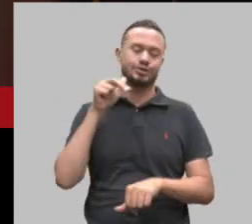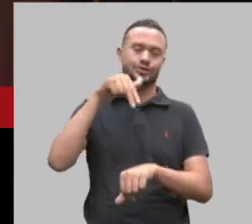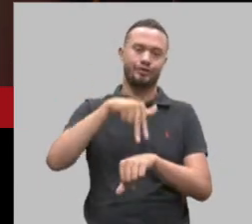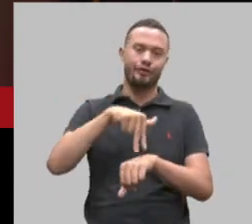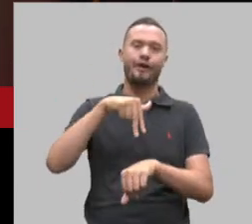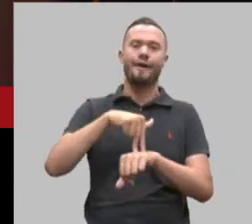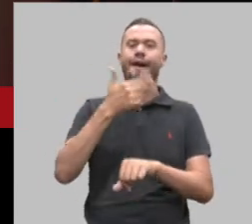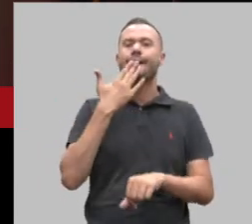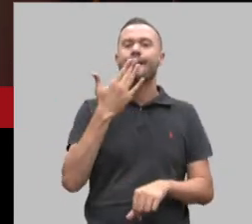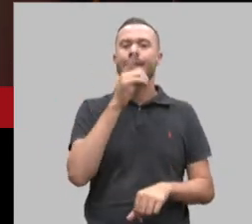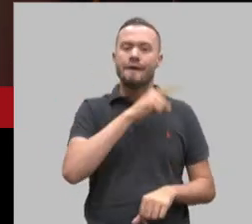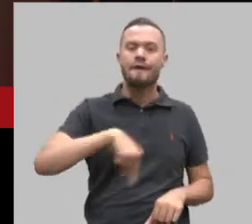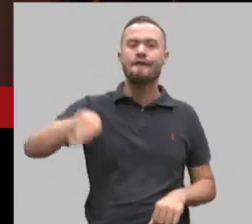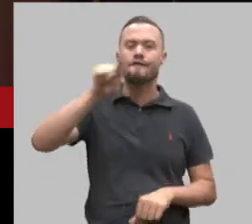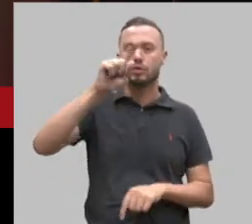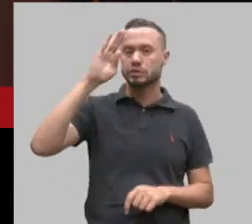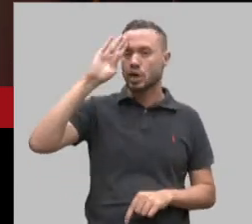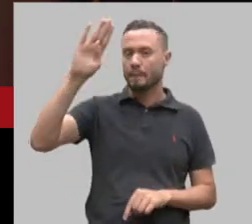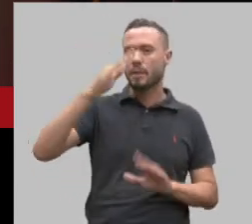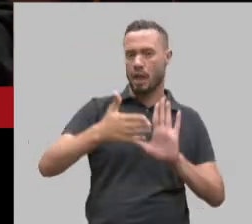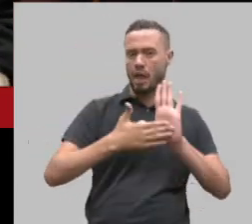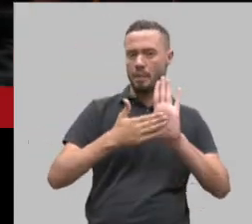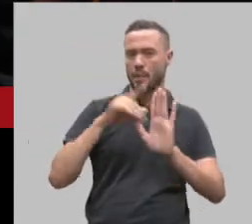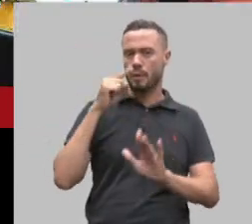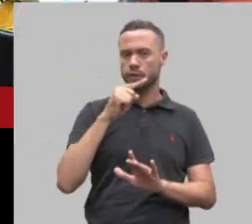vocês priorizem essa